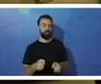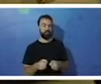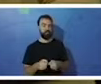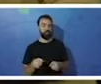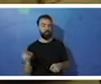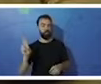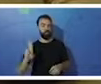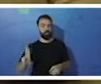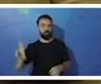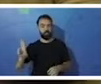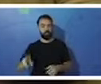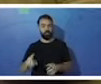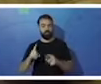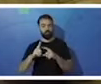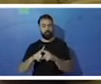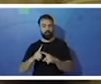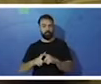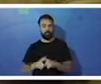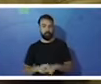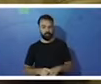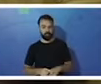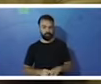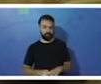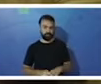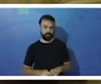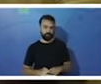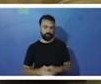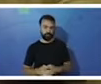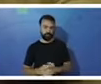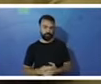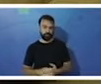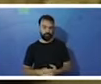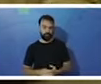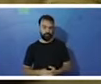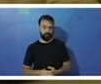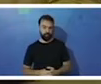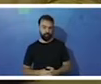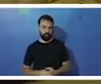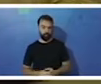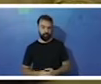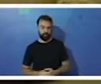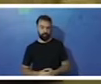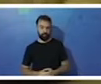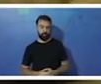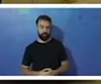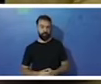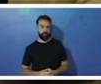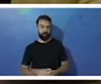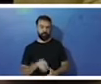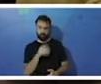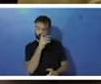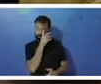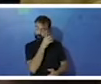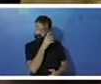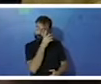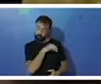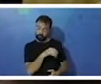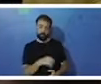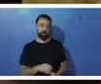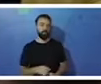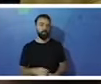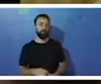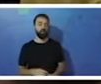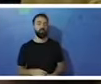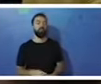Então, observe o exemplo abaixo e faça os demais itens. 41 está entre 5